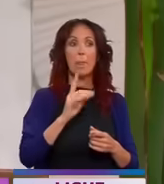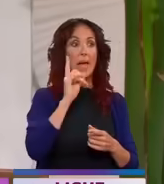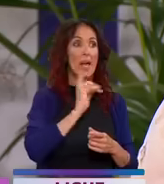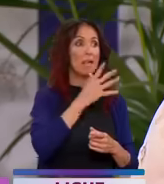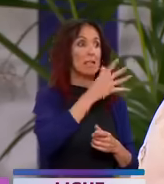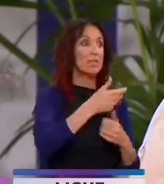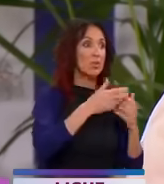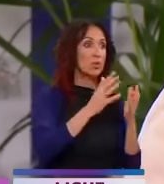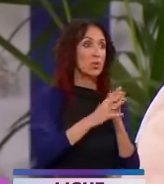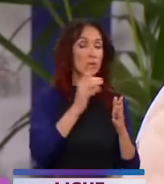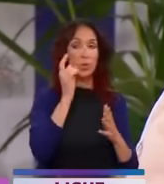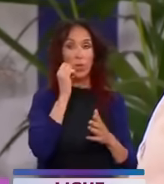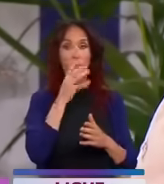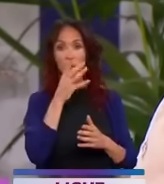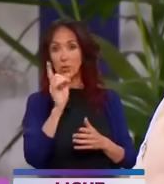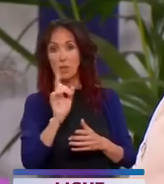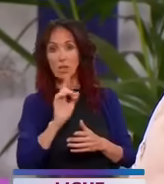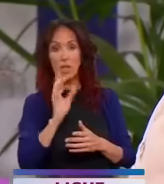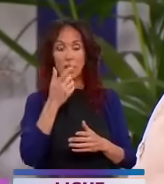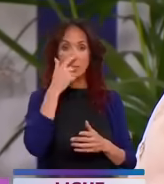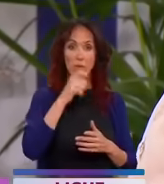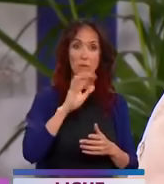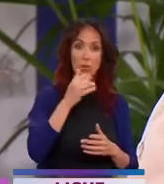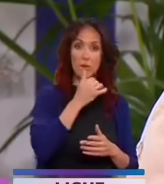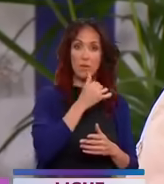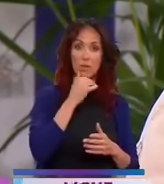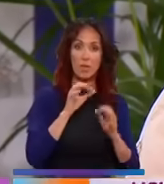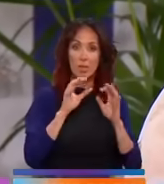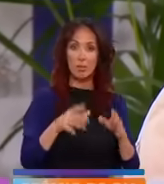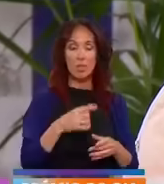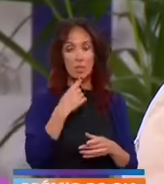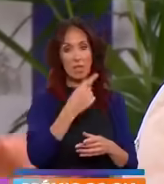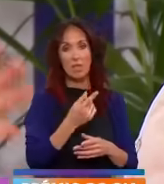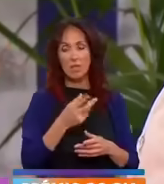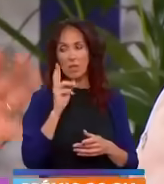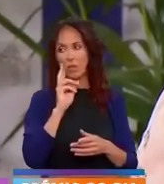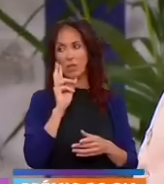tu. Porque gosta dele. As pessoas, quando são vítimas destas coisas...